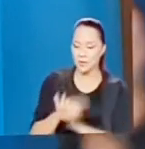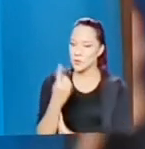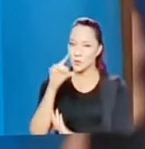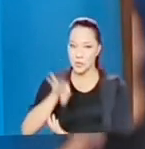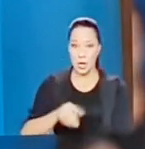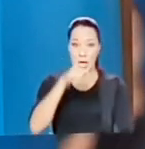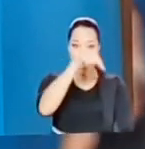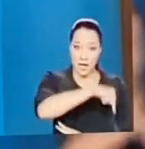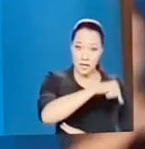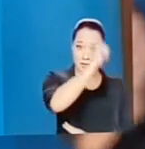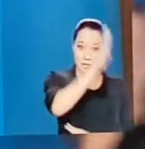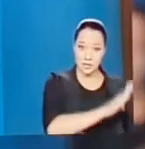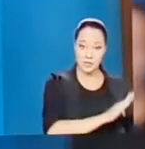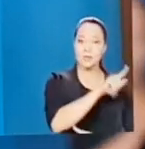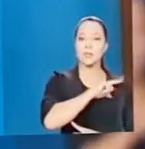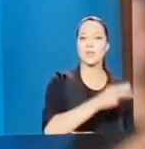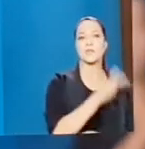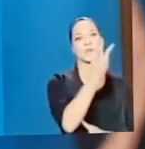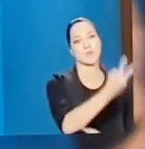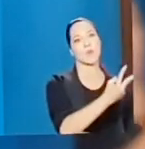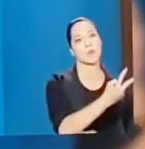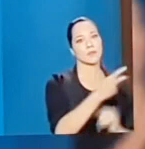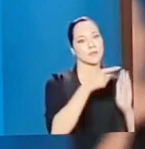fizeram 2 protocolos no mesmo período.